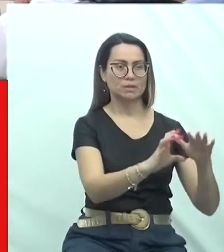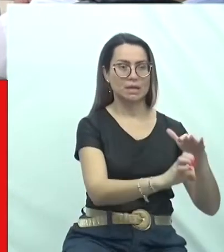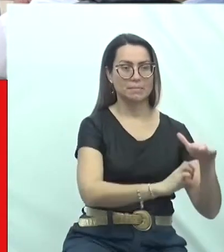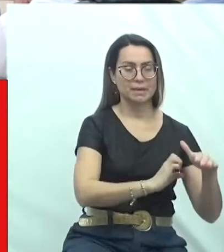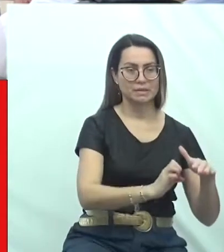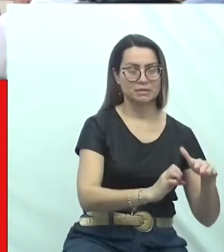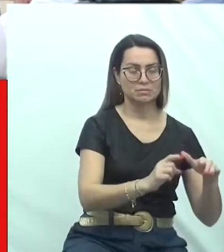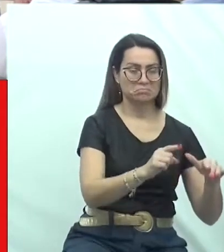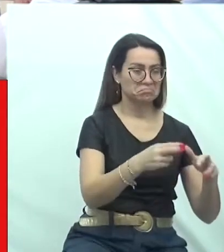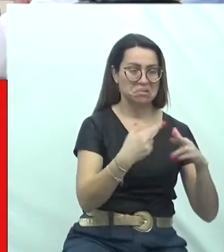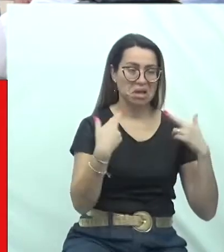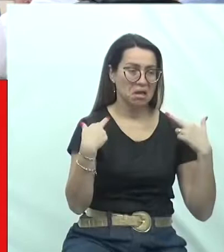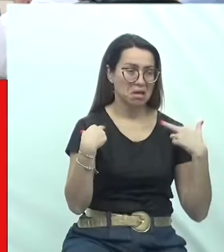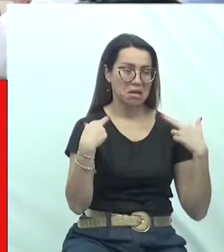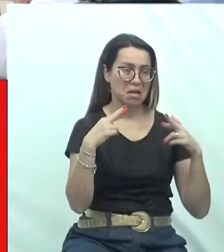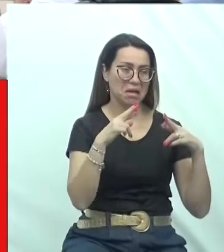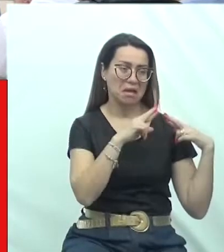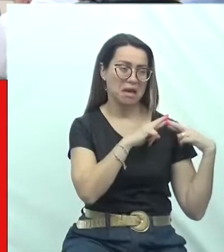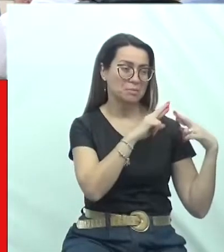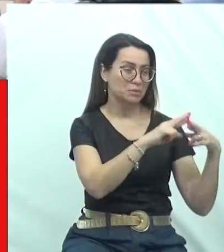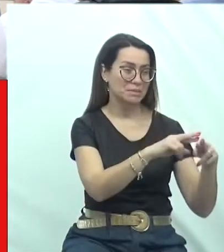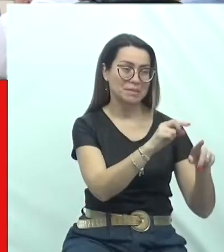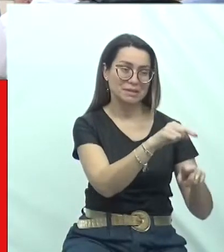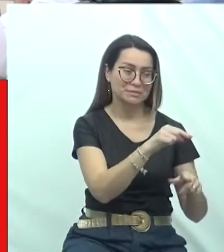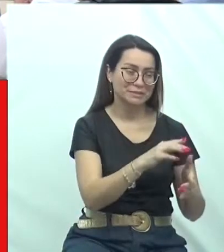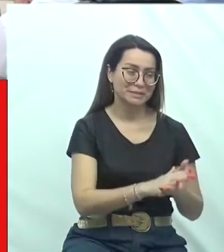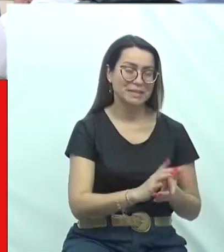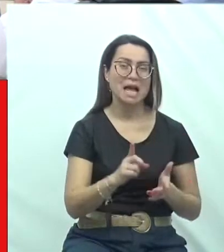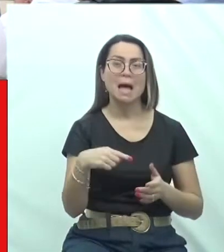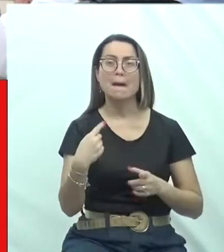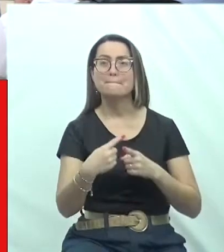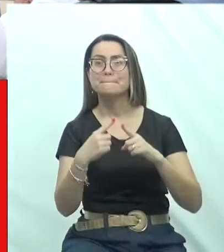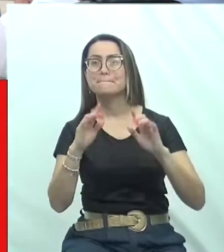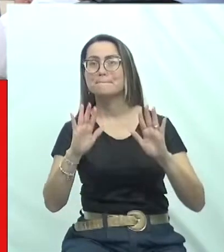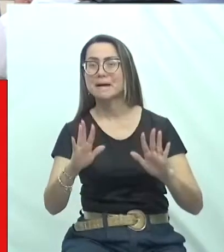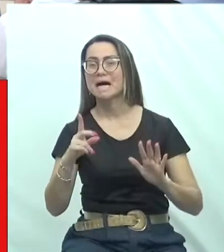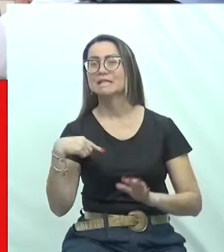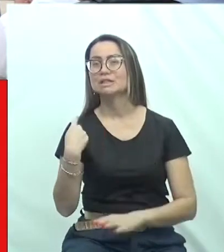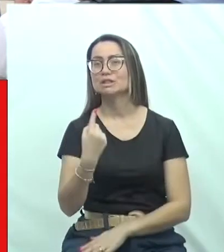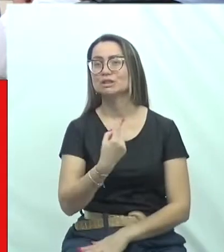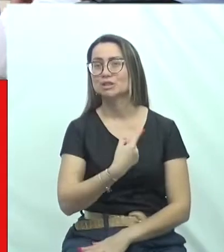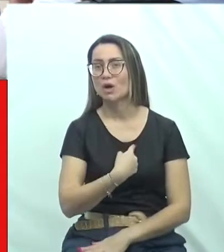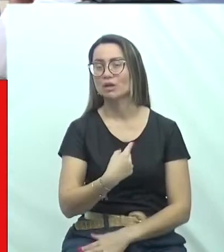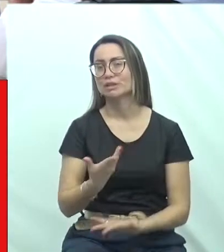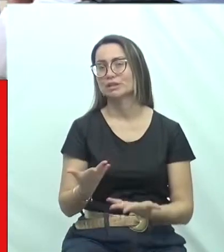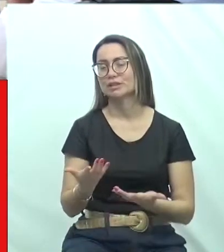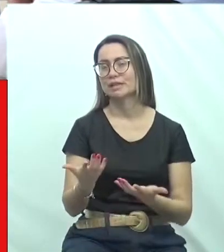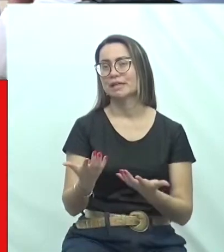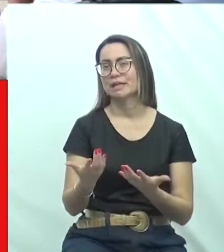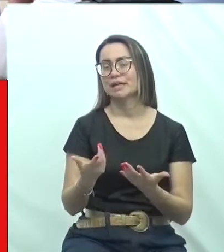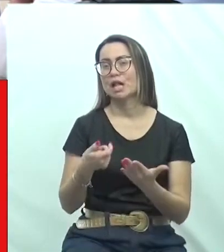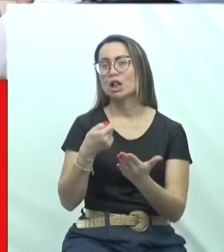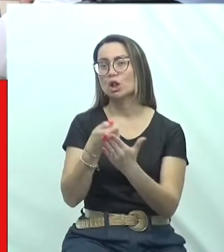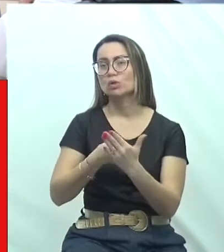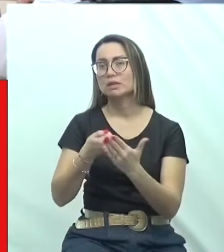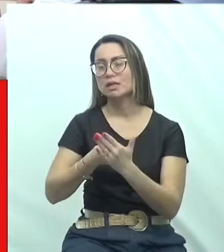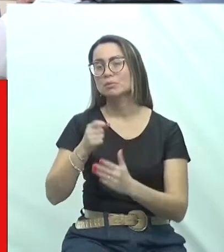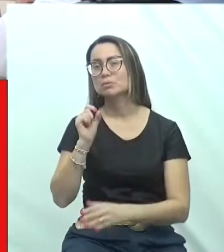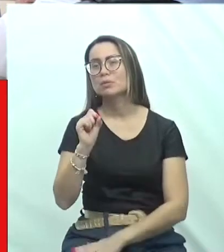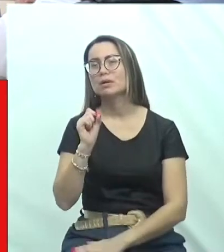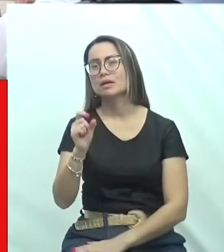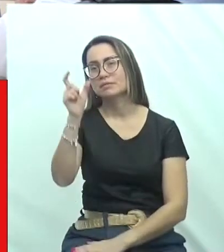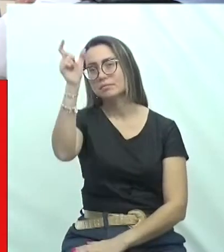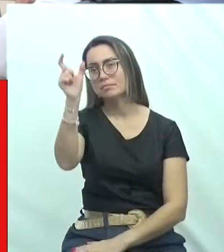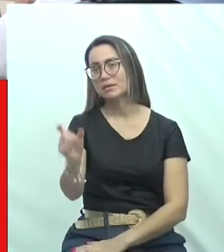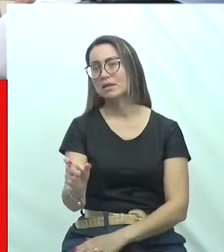Nós, como vereadores, somos representantes justamente dos consumidores, de lá da população.